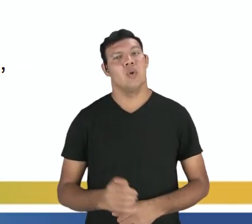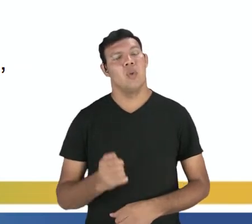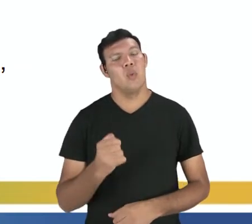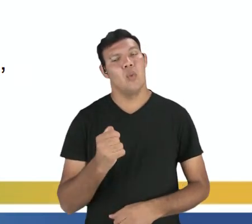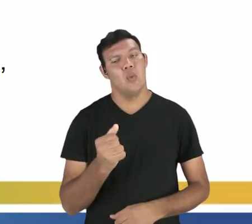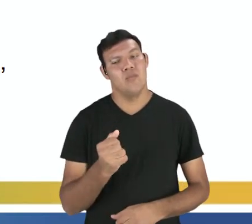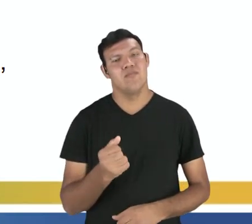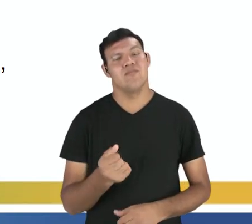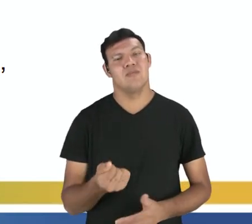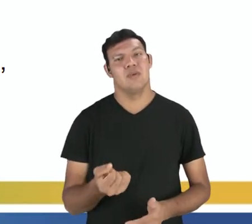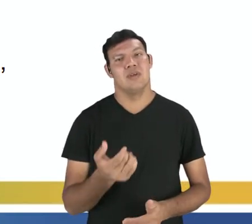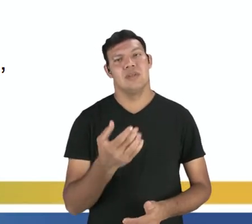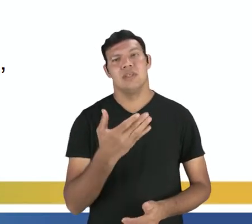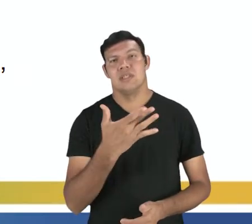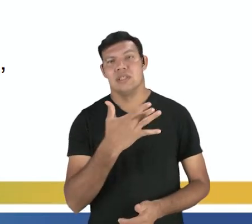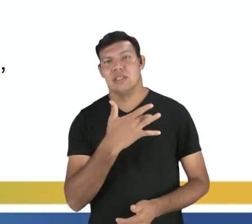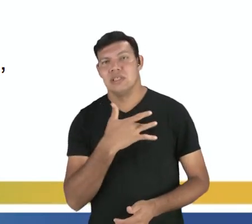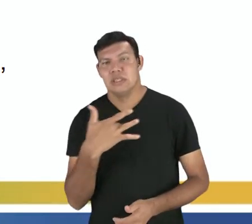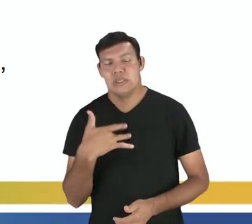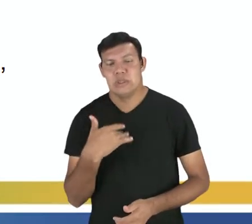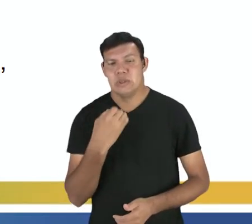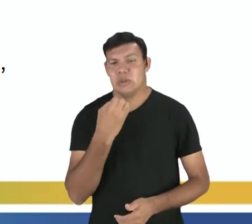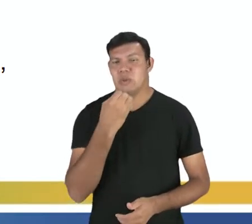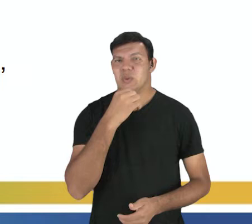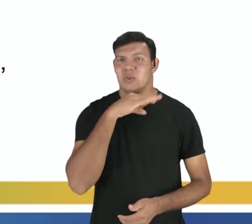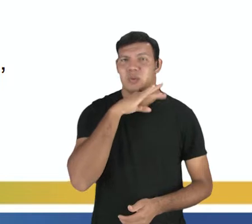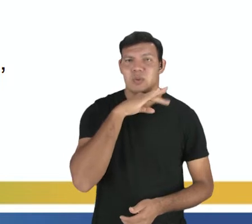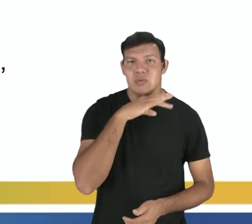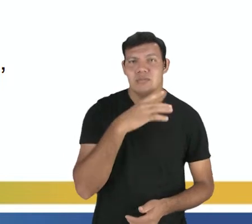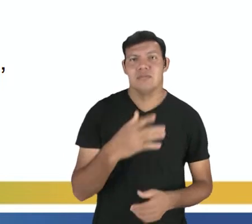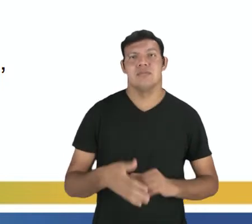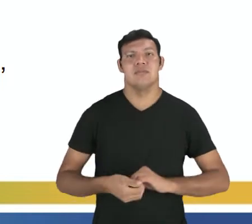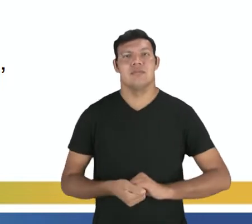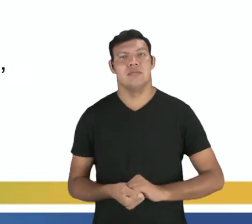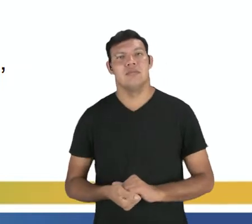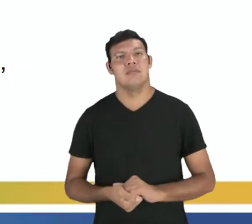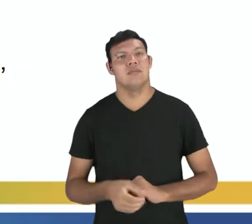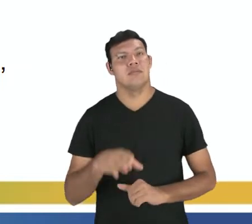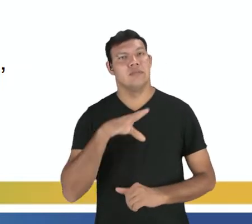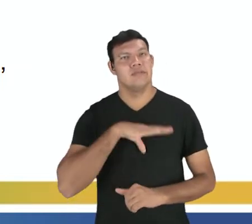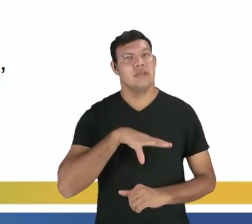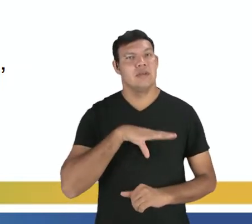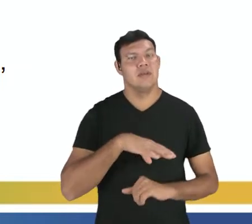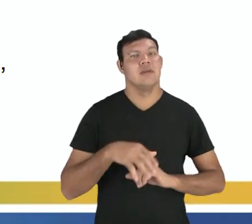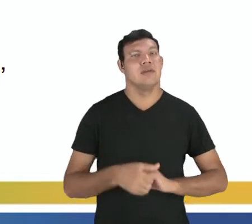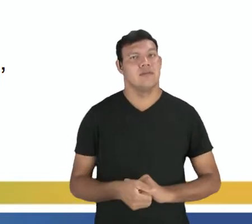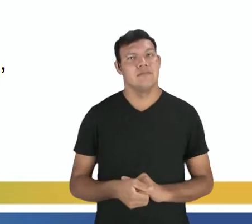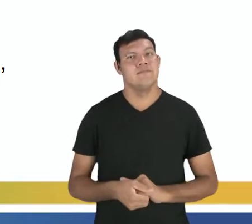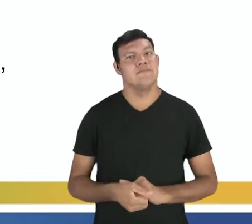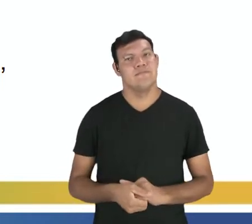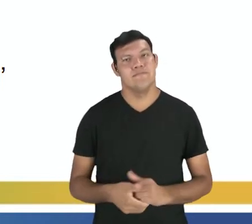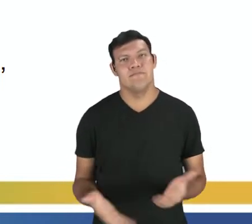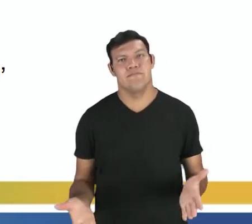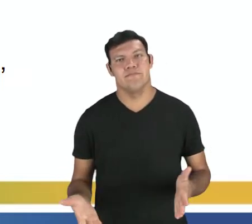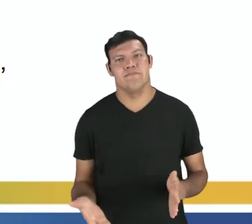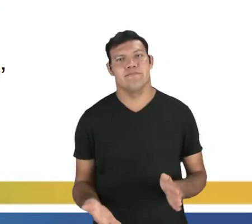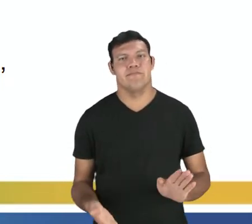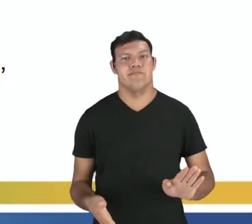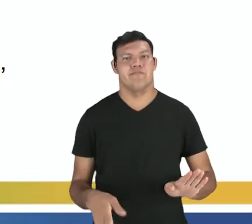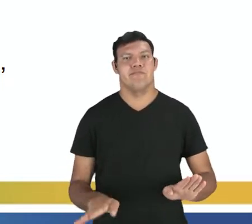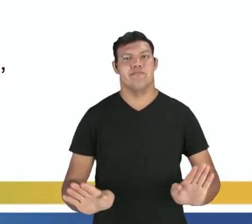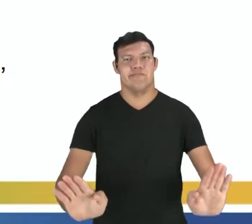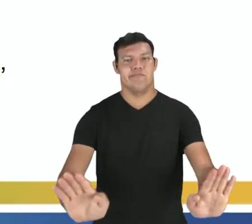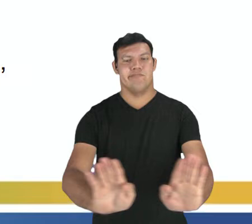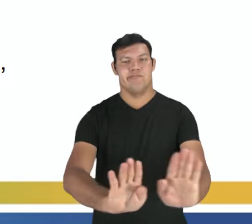eufemismo nessa situação seria pass away. Em língua portuguesa, nós costumamos dizer ir dessa para melhor, partiu dessa